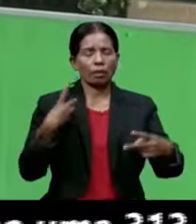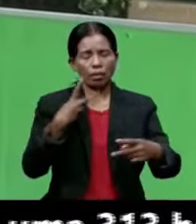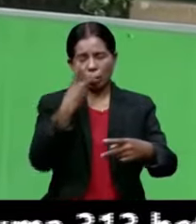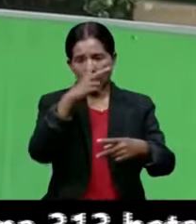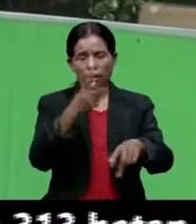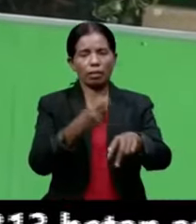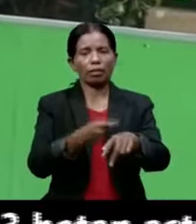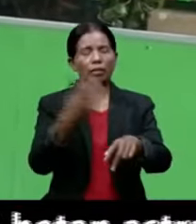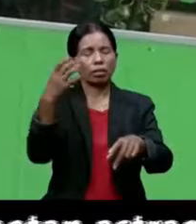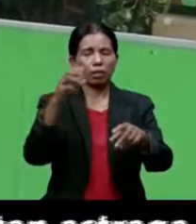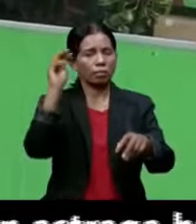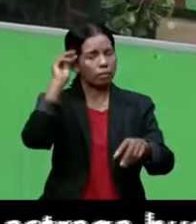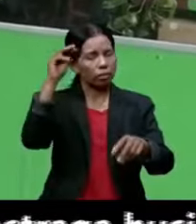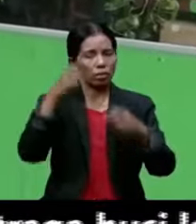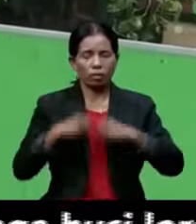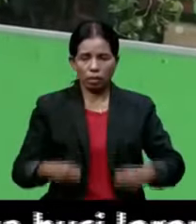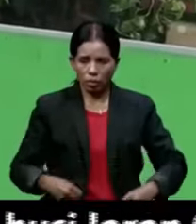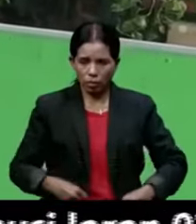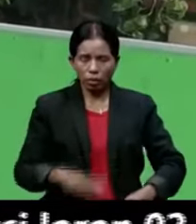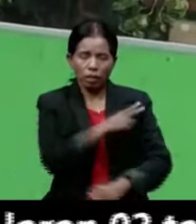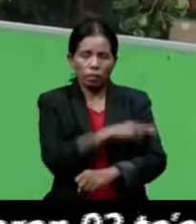saúde grave teves,